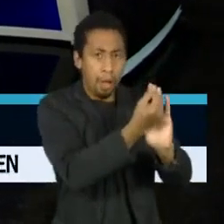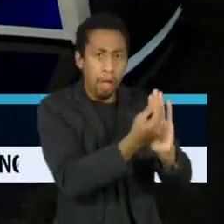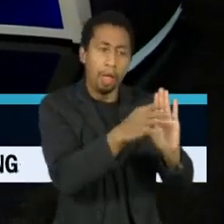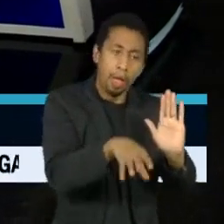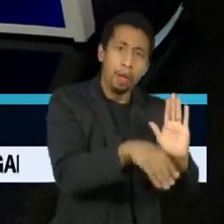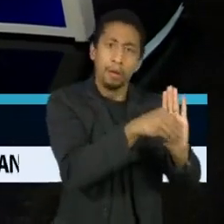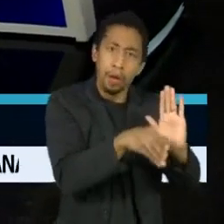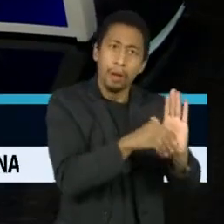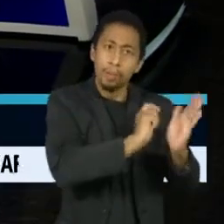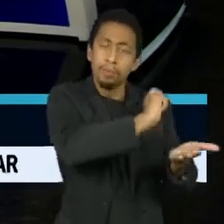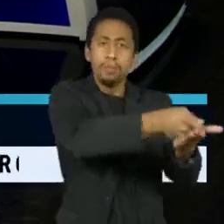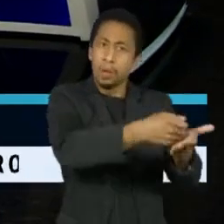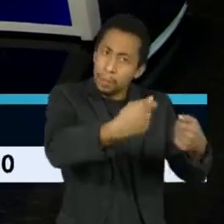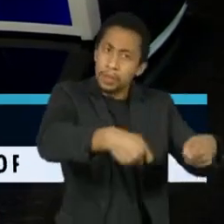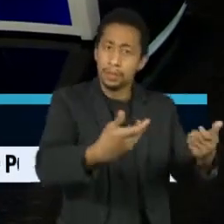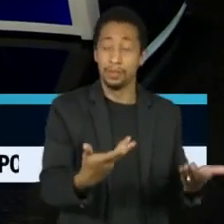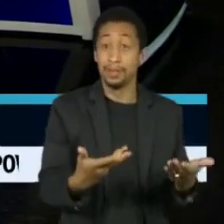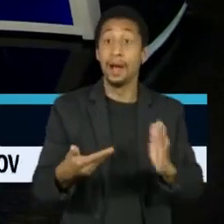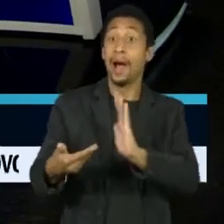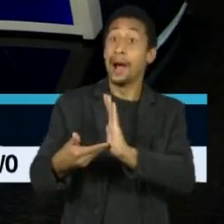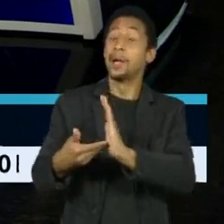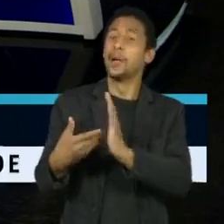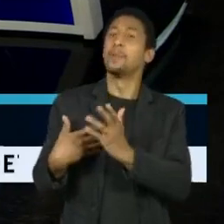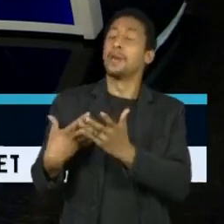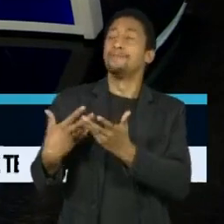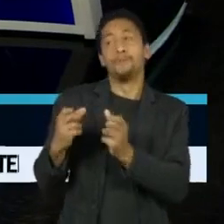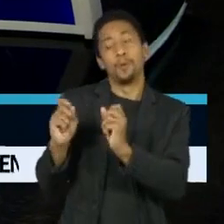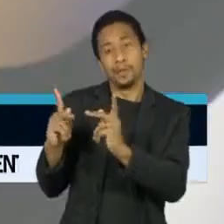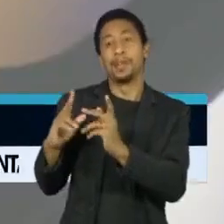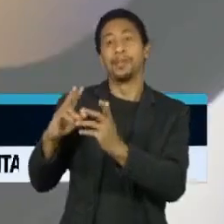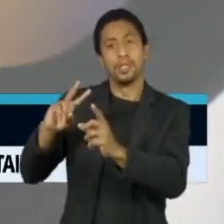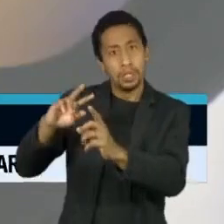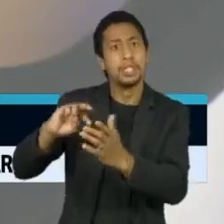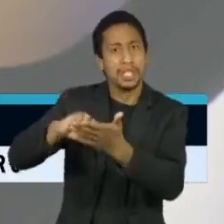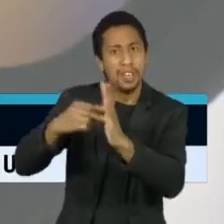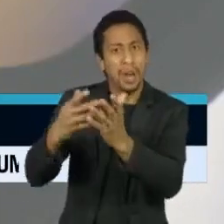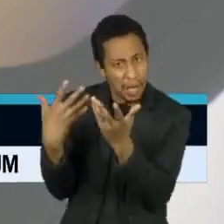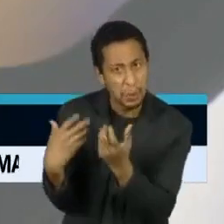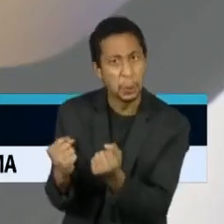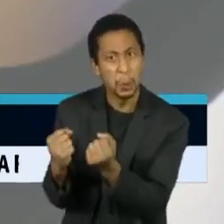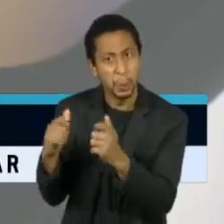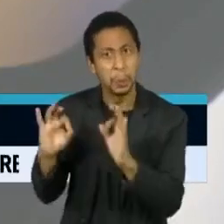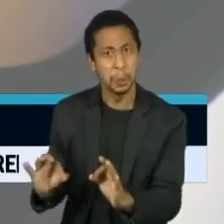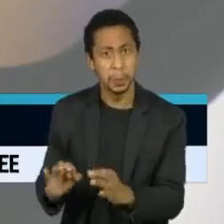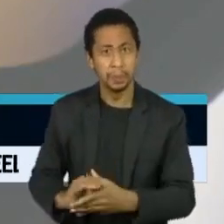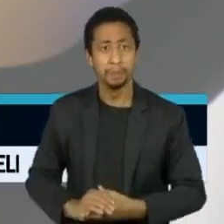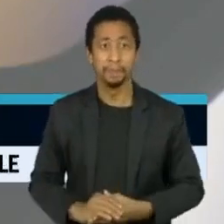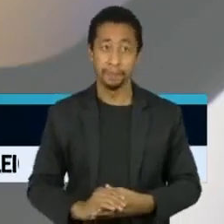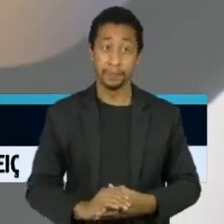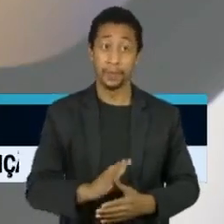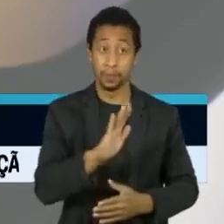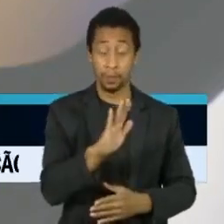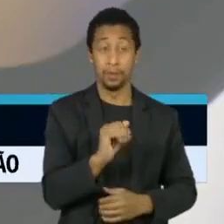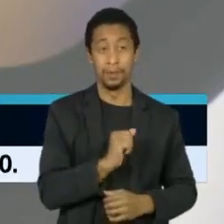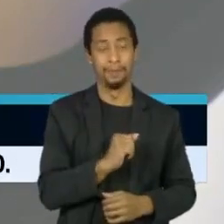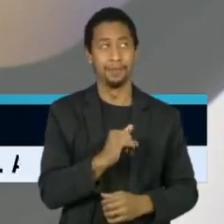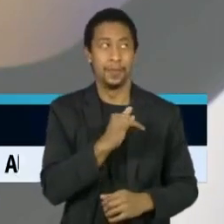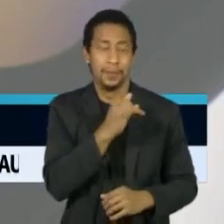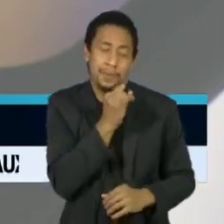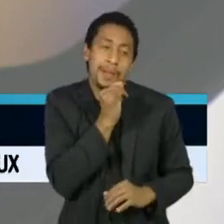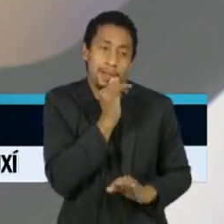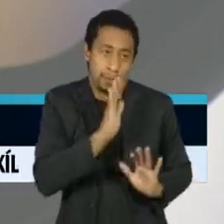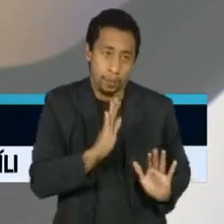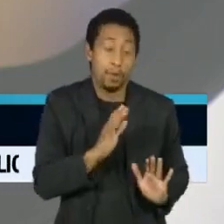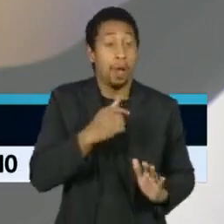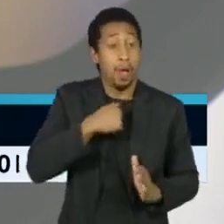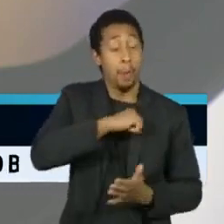as emendas do relator é a câmara dobrando a aposta eu queria se eu tenho um dinheiro que eu contribuo